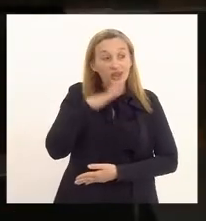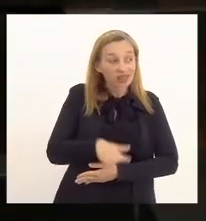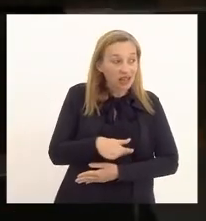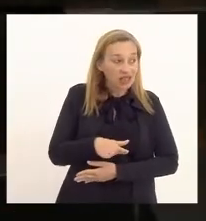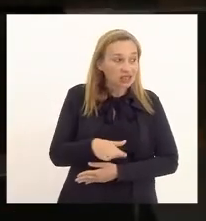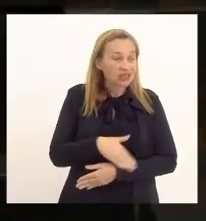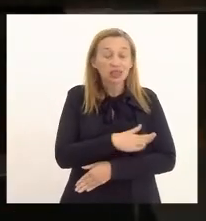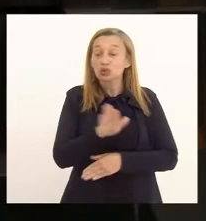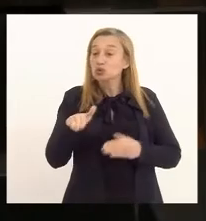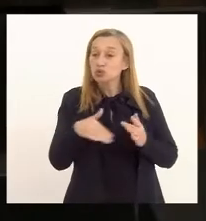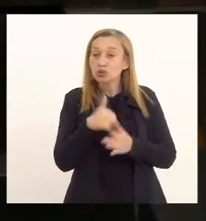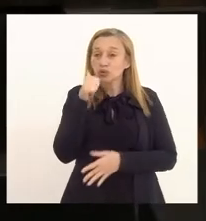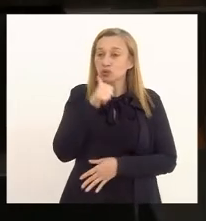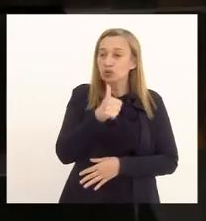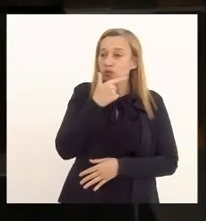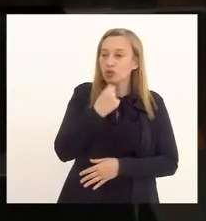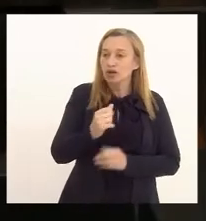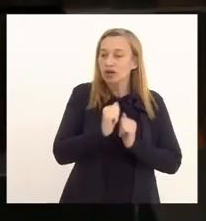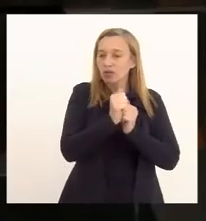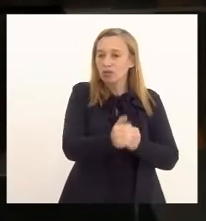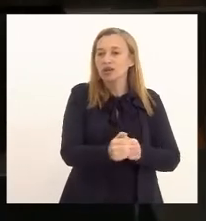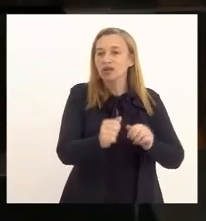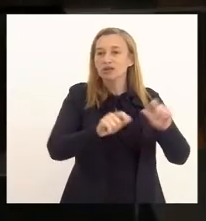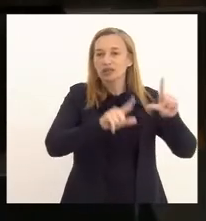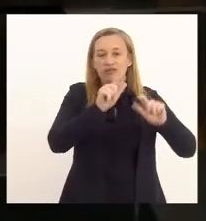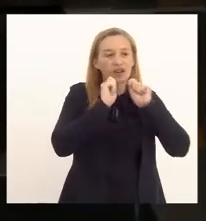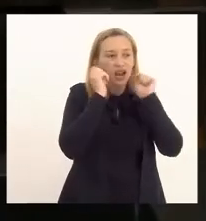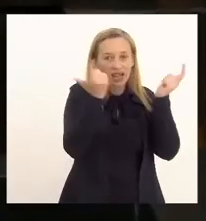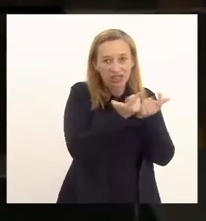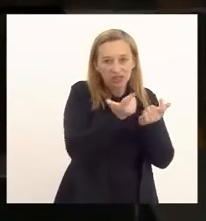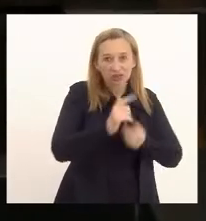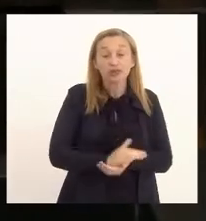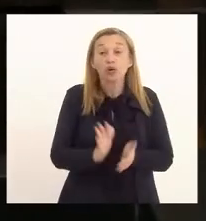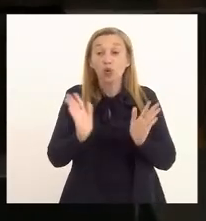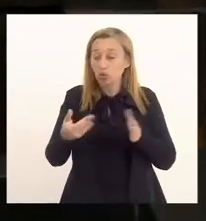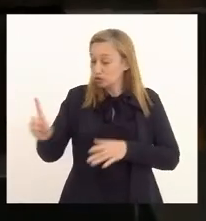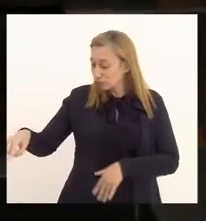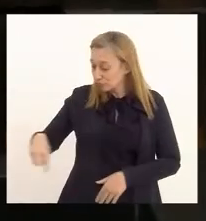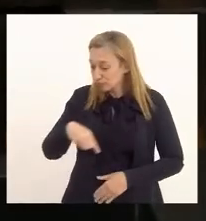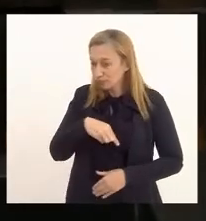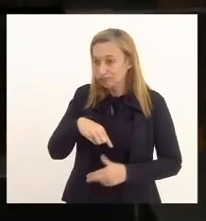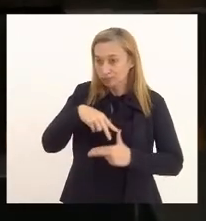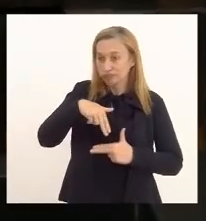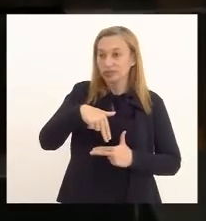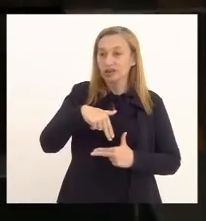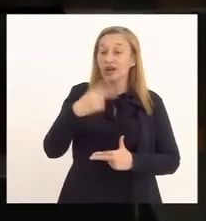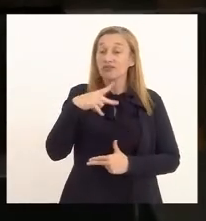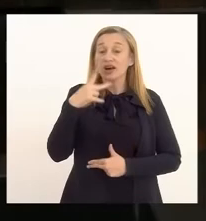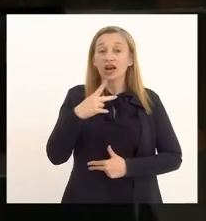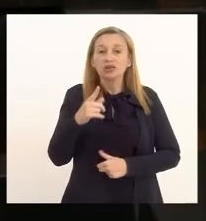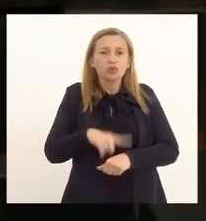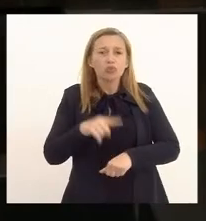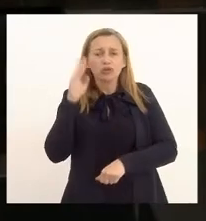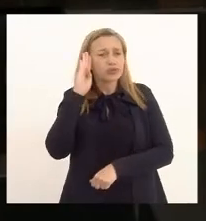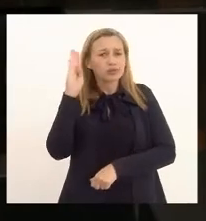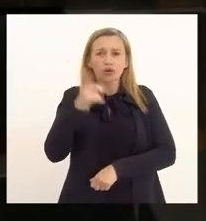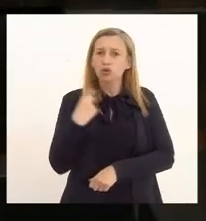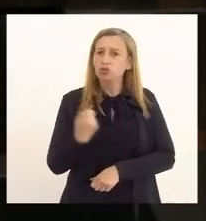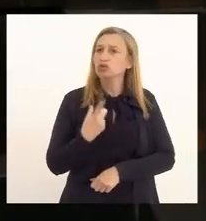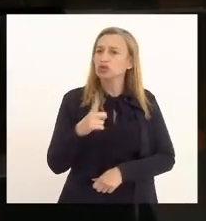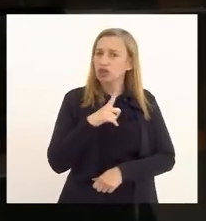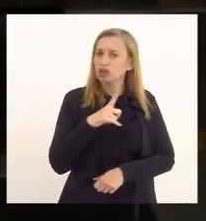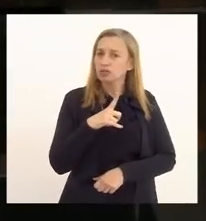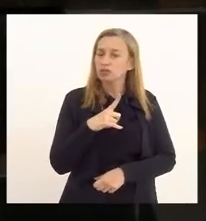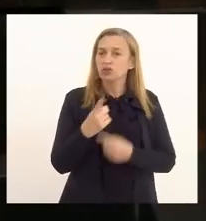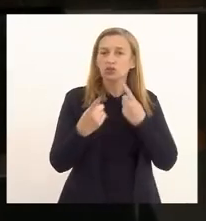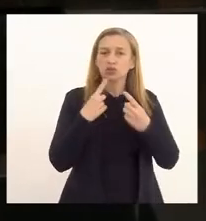todas e todos que nos acompanham pela TV Alerj. Hoje eu vim à tribuna falar sobre um momento fundamental que a gente está enfrentando no debate